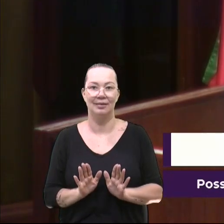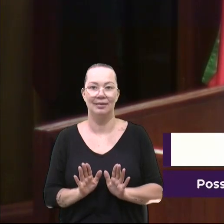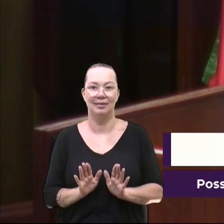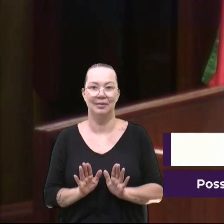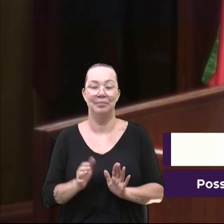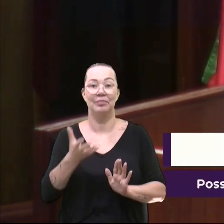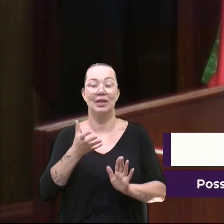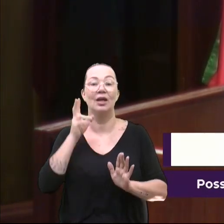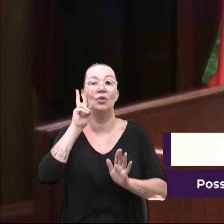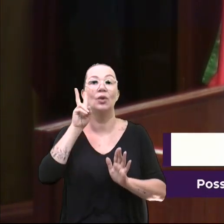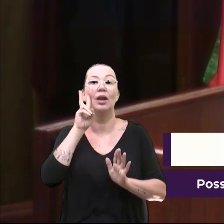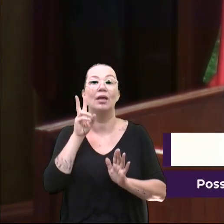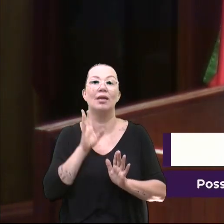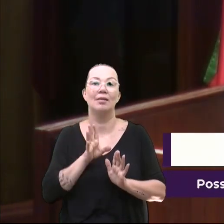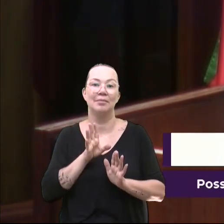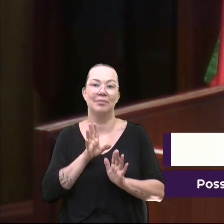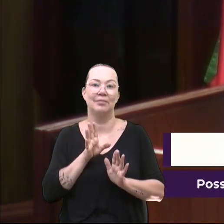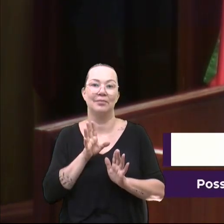quero lembrar